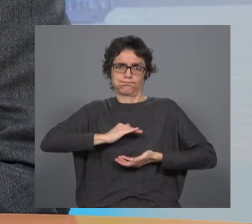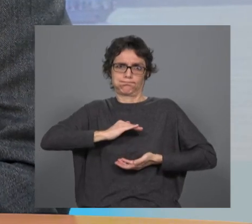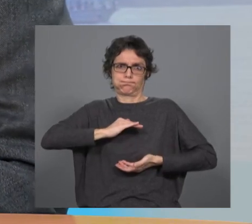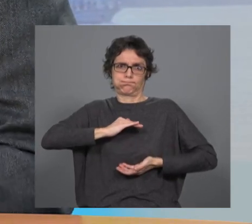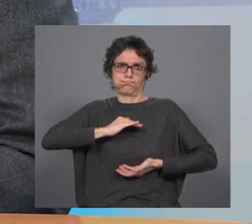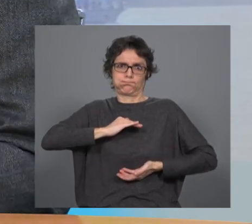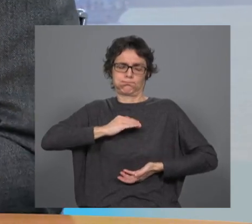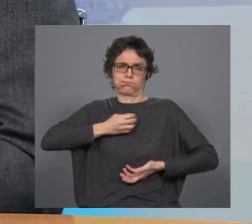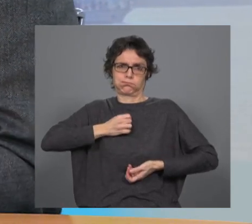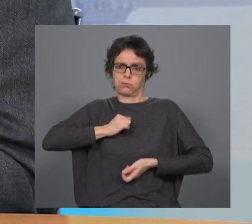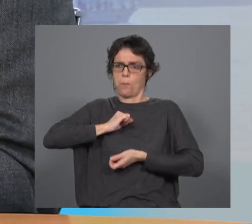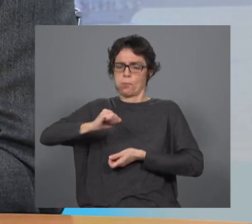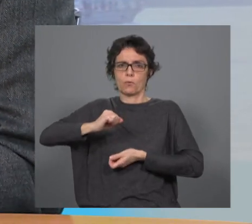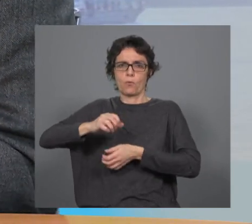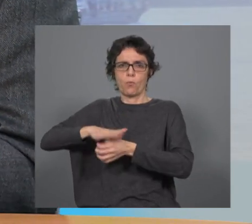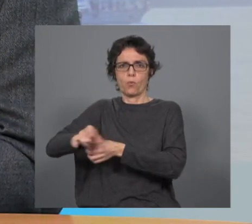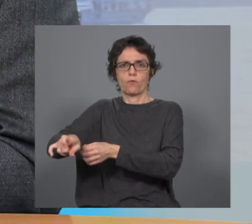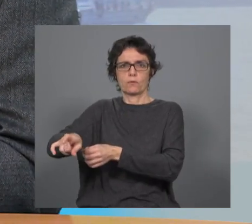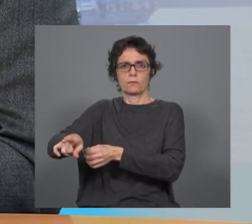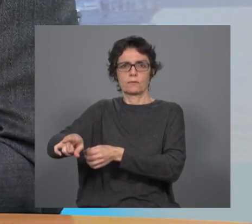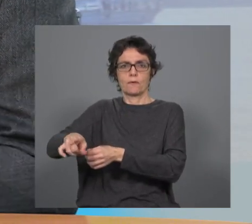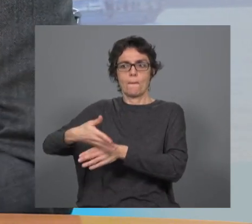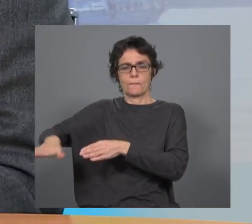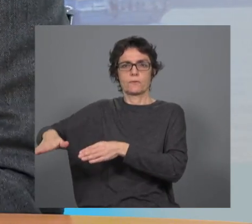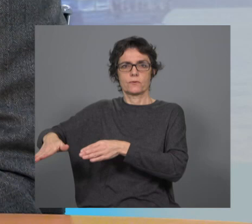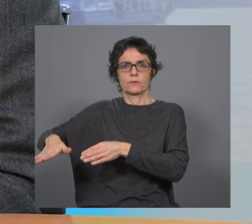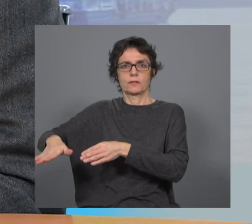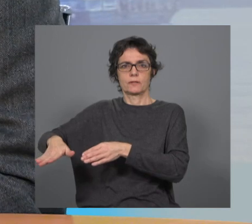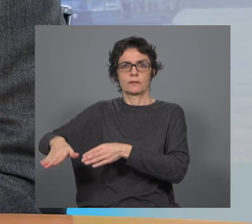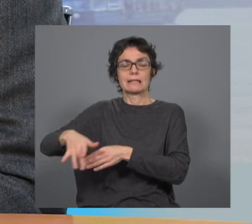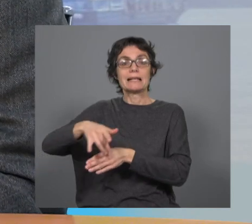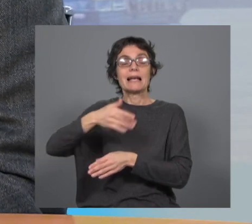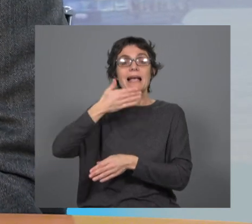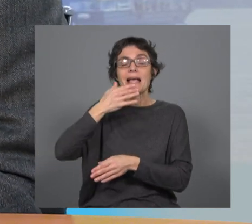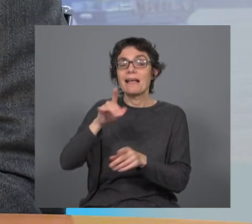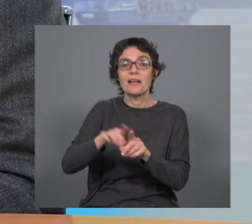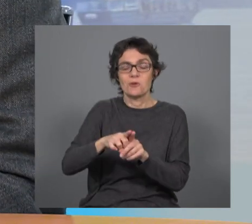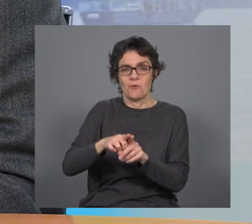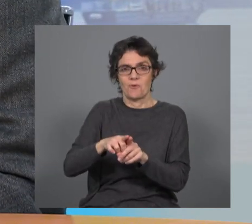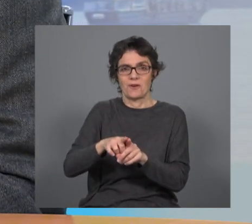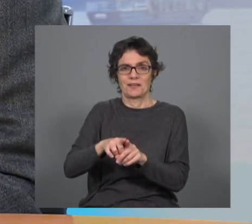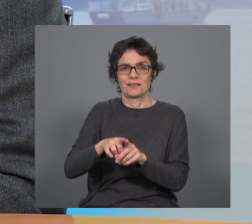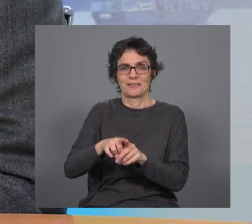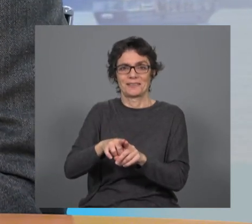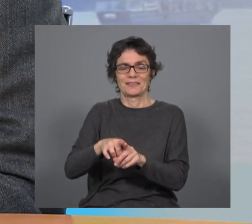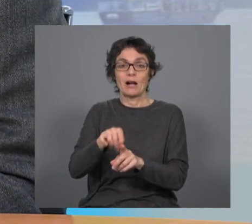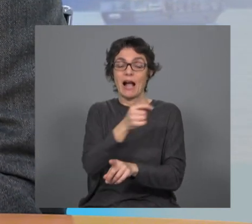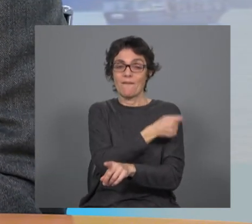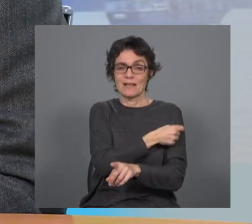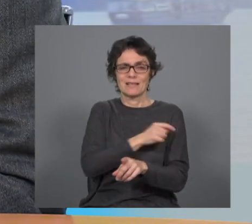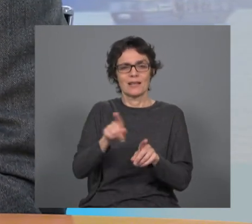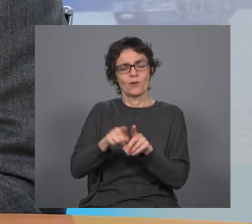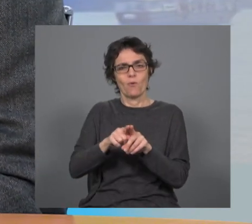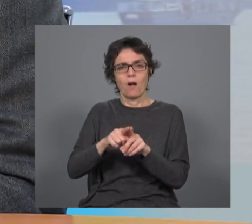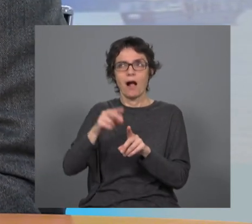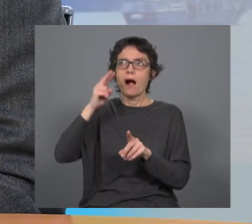diante. Ora, de alguma maneira, a consciência desta nossa fragilidade, a ideia da humildade está também aqui muito presente. E humildade